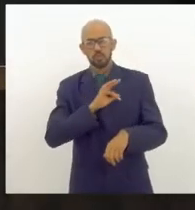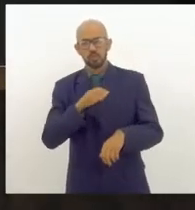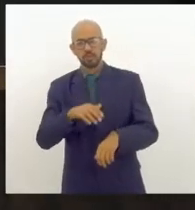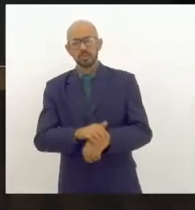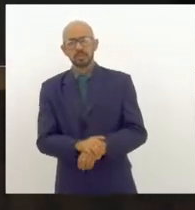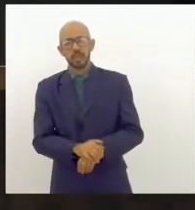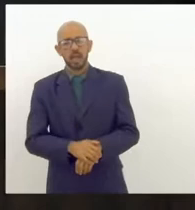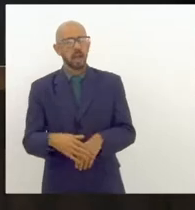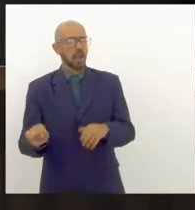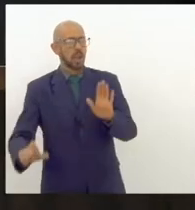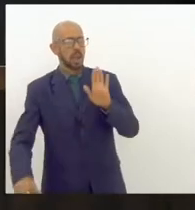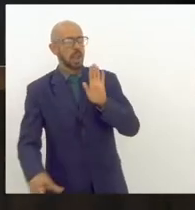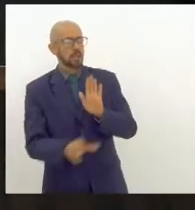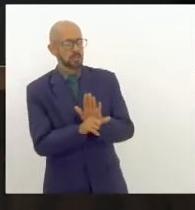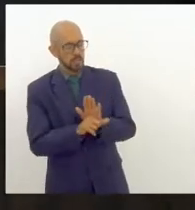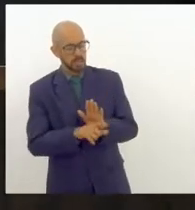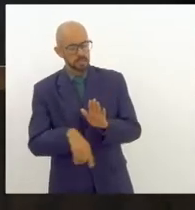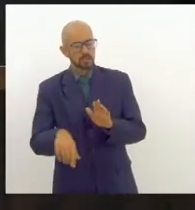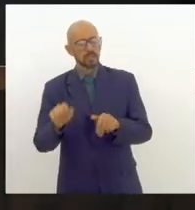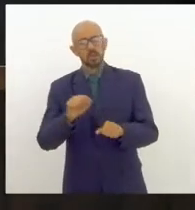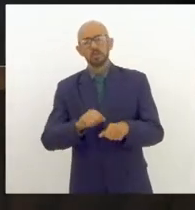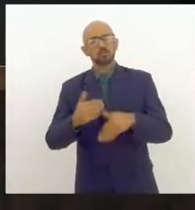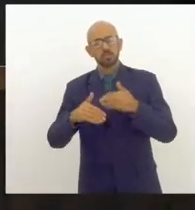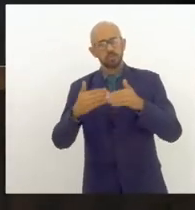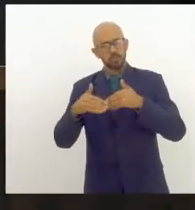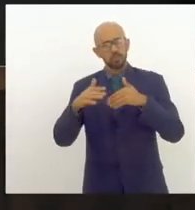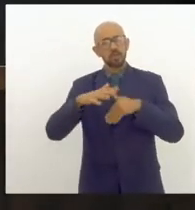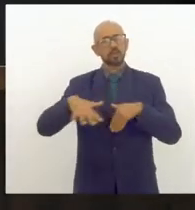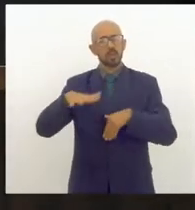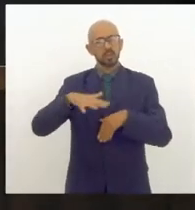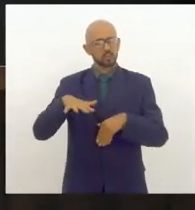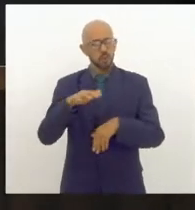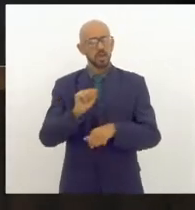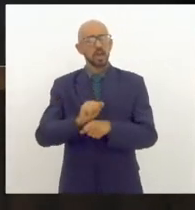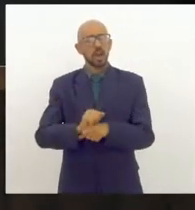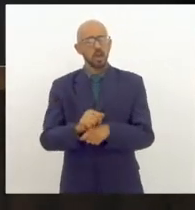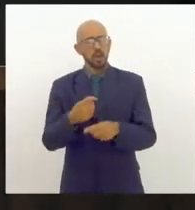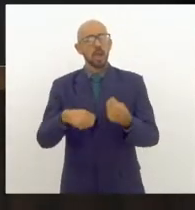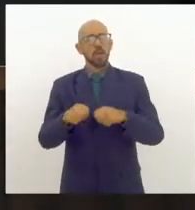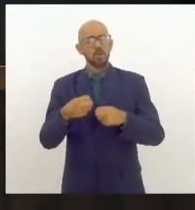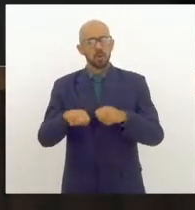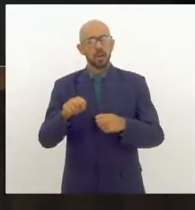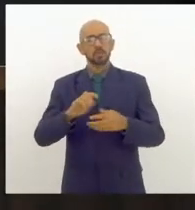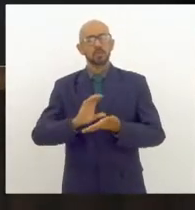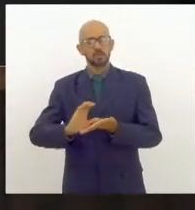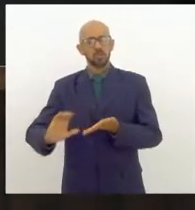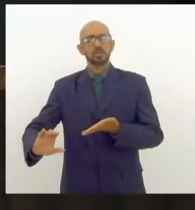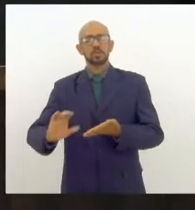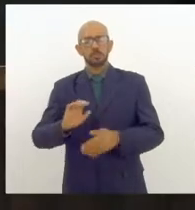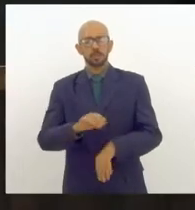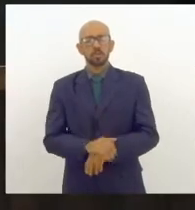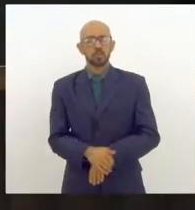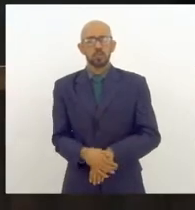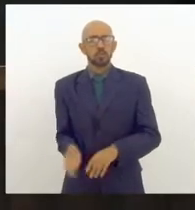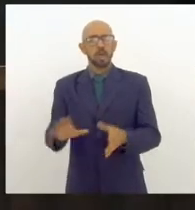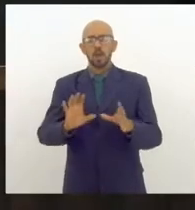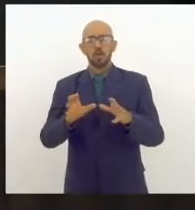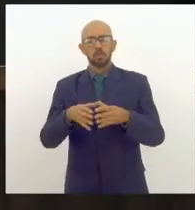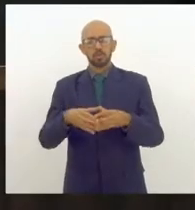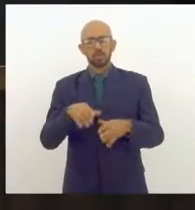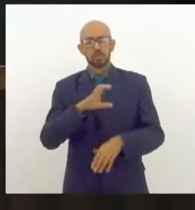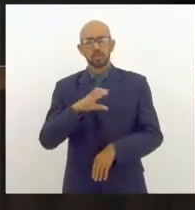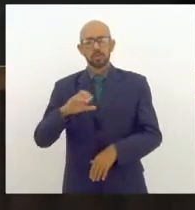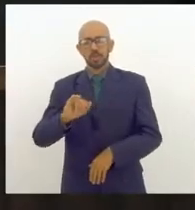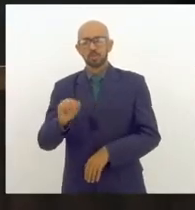legislação social e seguridade social, de assuntos municipais e desenvolvimento regional, de economia e orçamento. Para emitir parecer pela Comissão de Constituição e